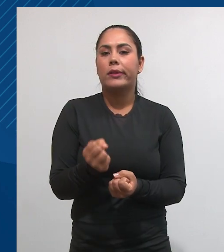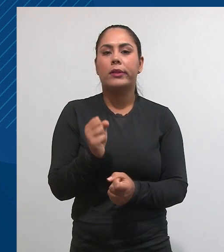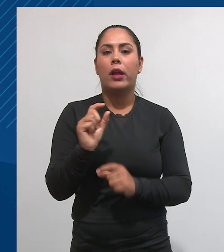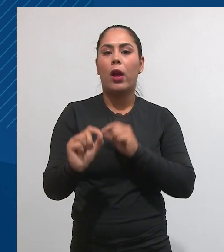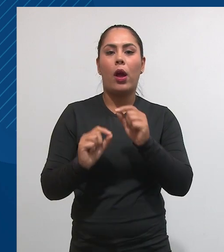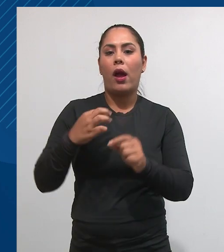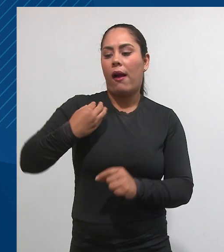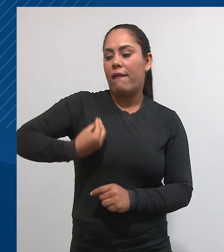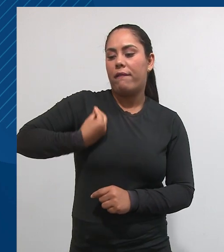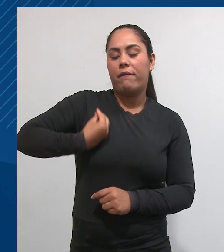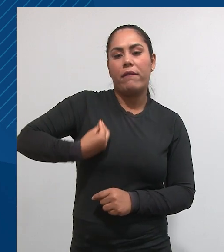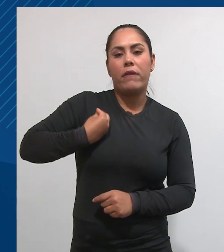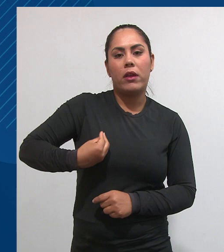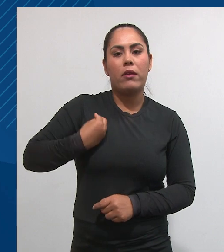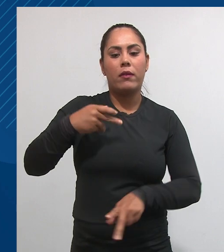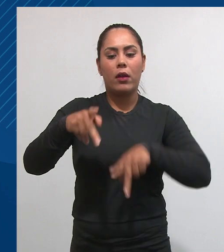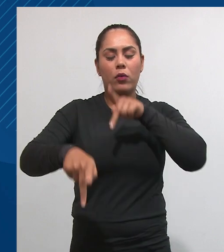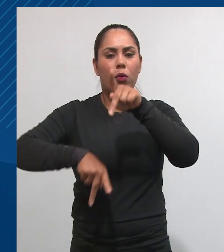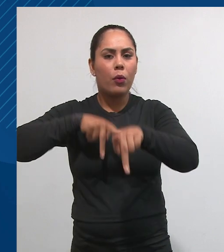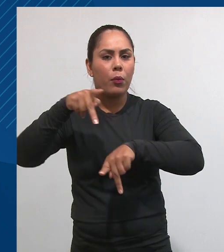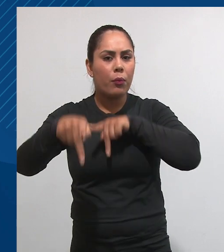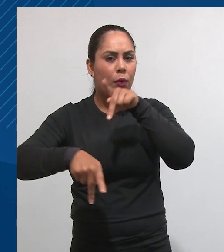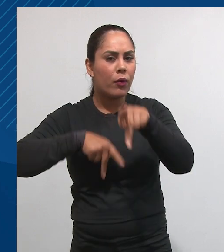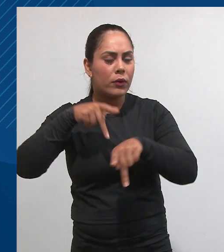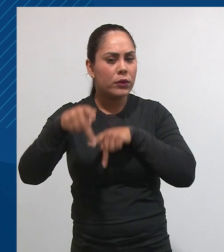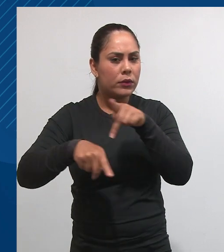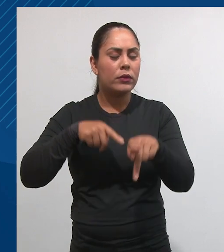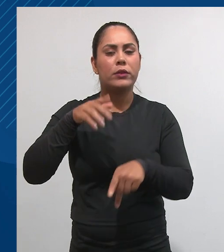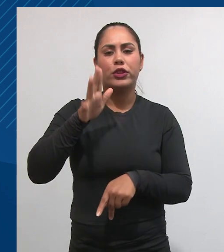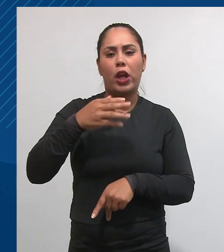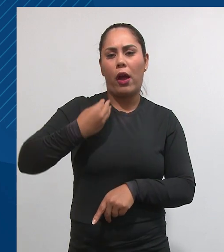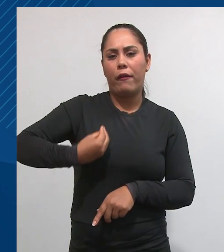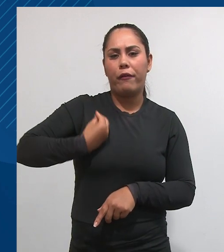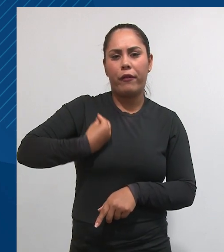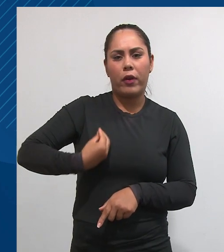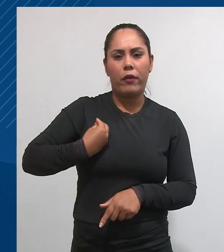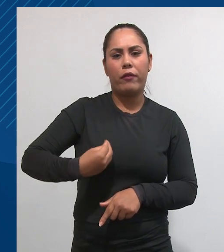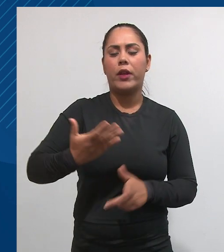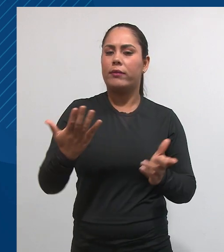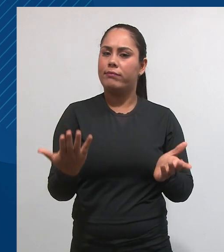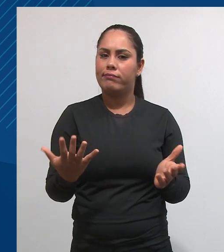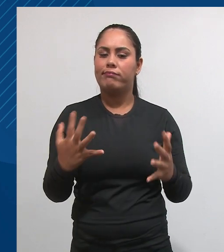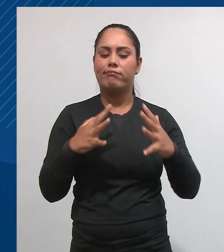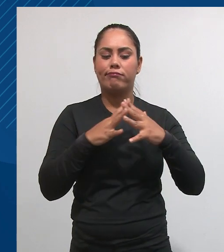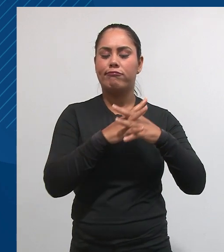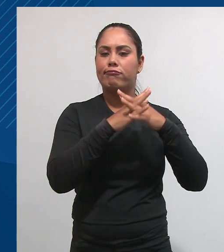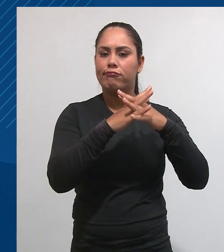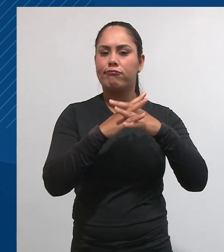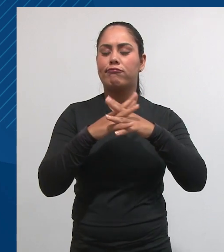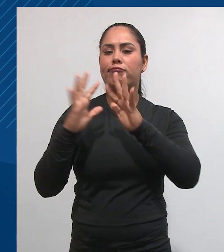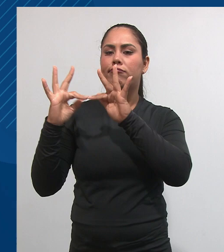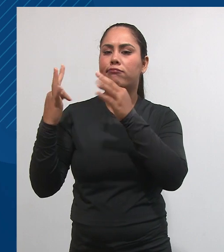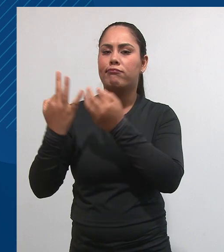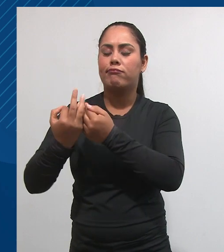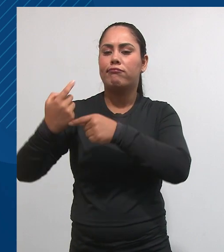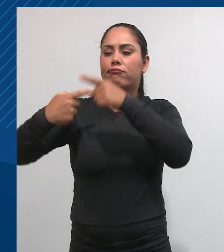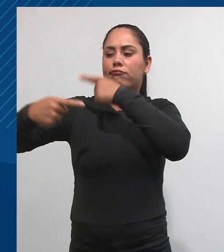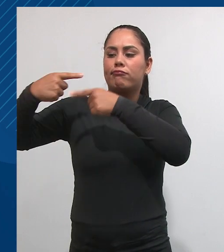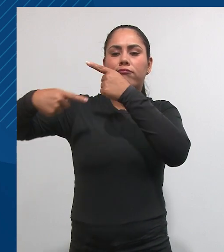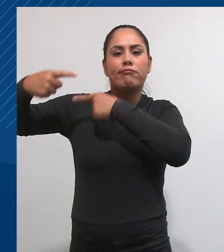a vida dos povos que vivem aqui, né,